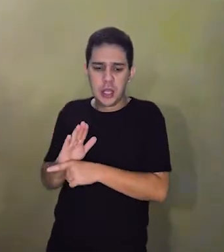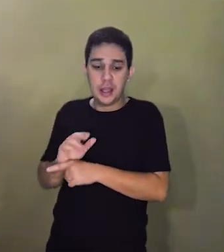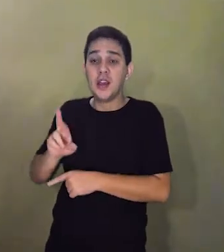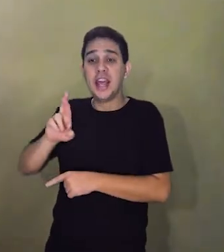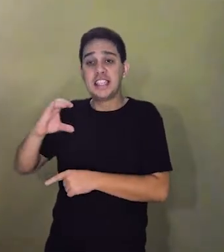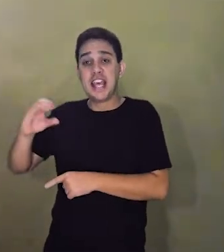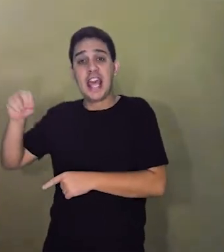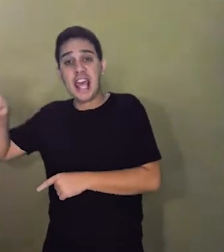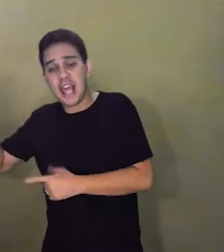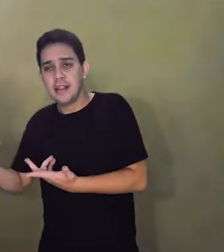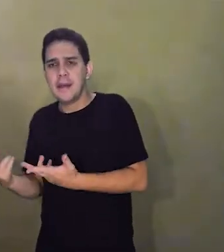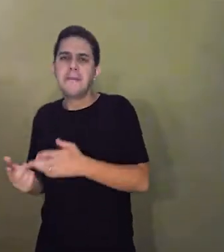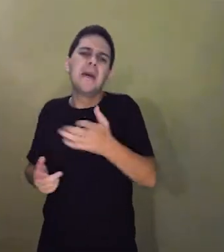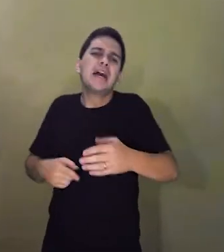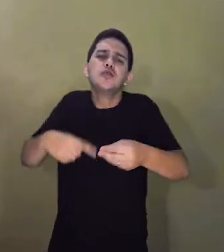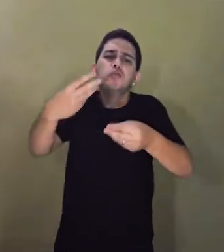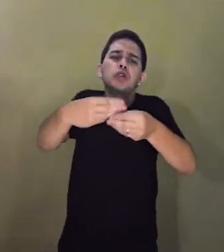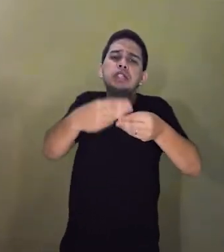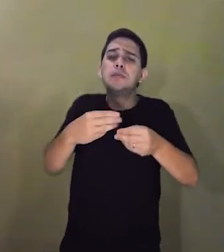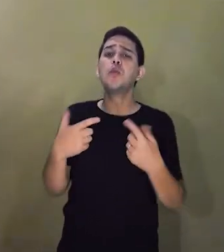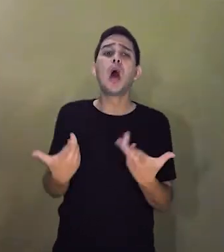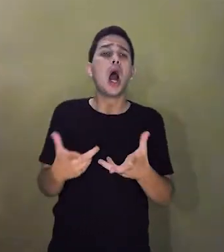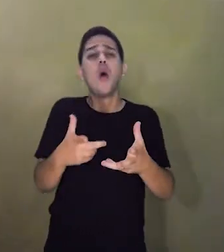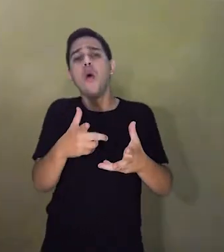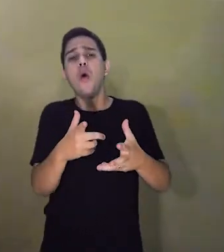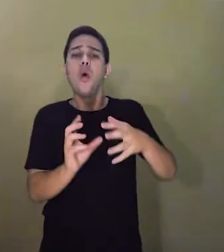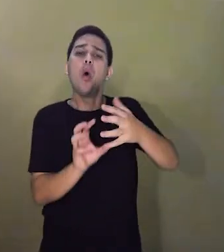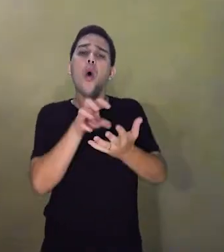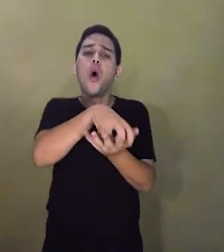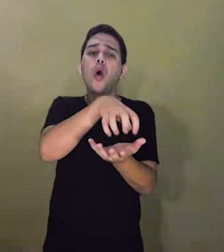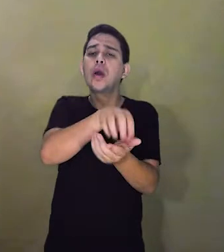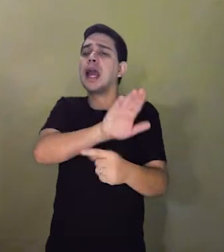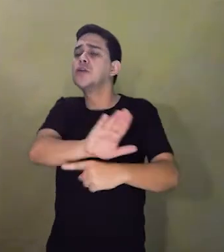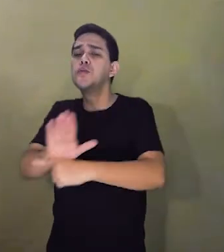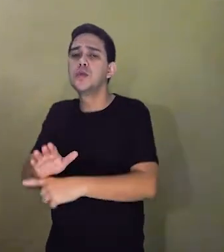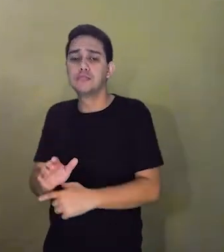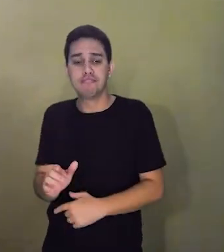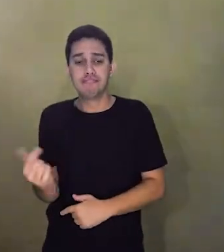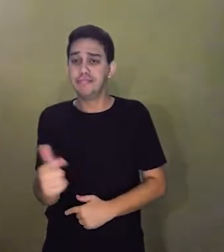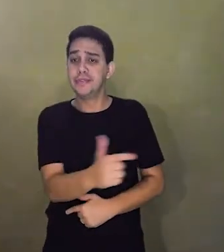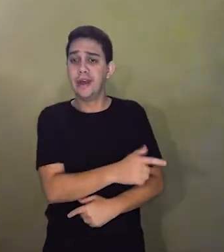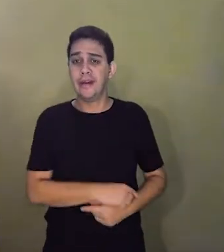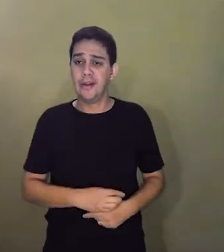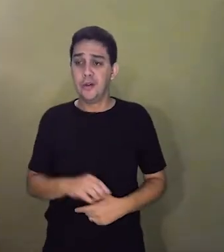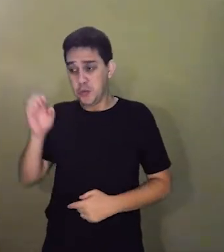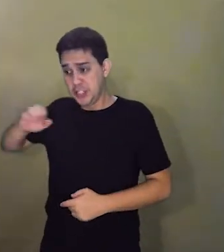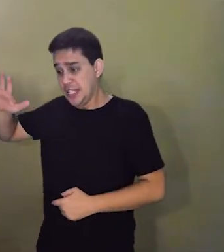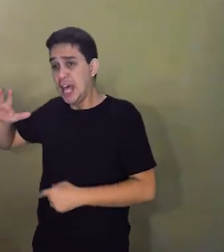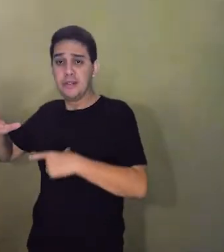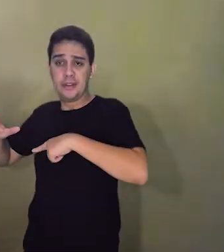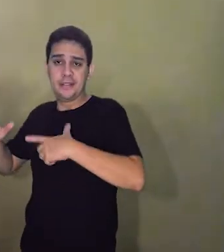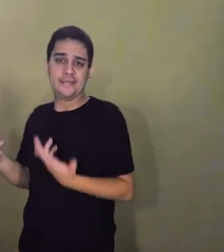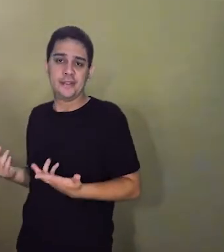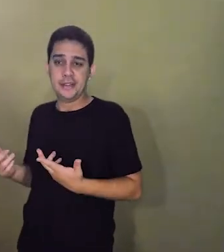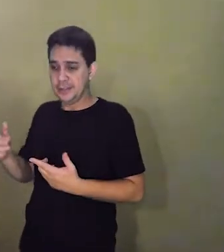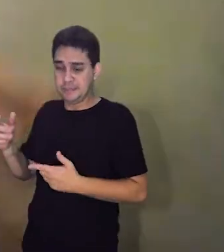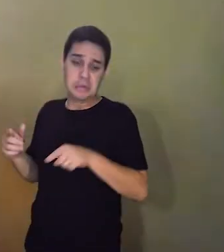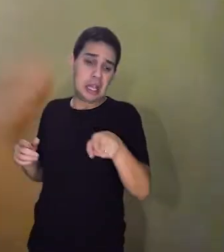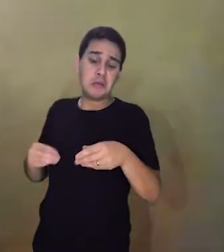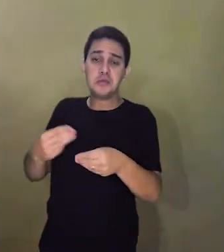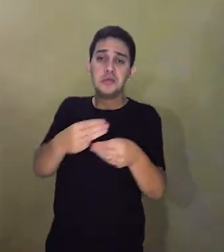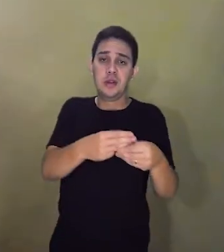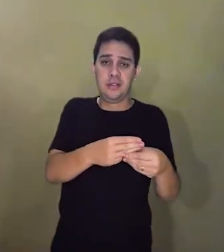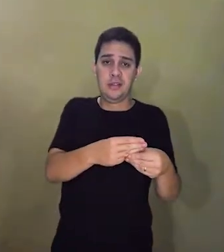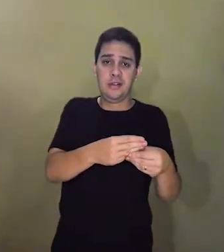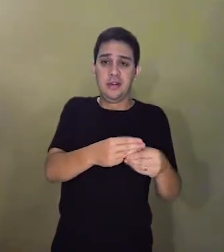pode suceder? Se você não tem a integração, não tem a atenção, aquele caso pode não chegar ao